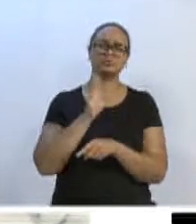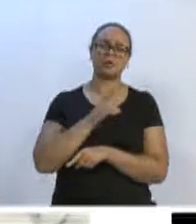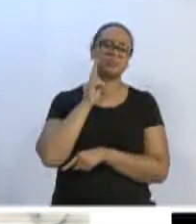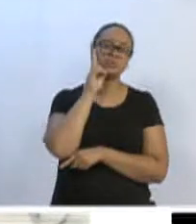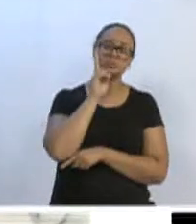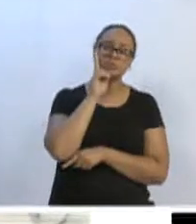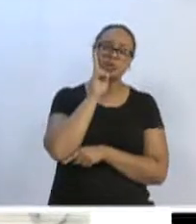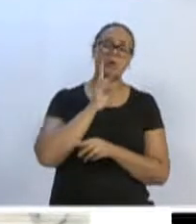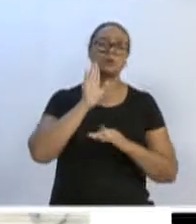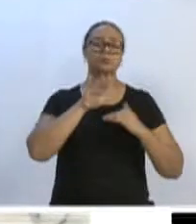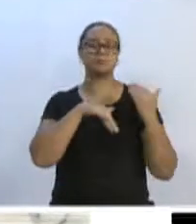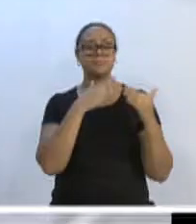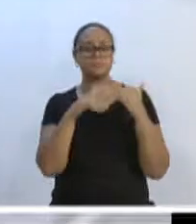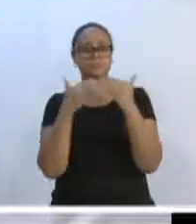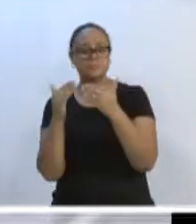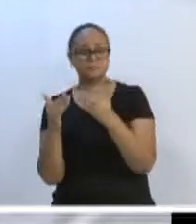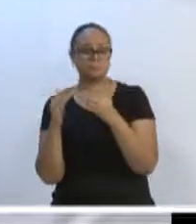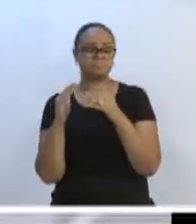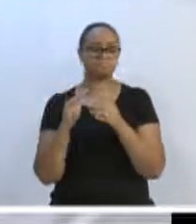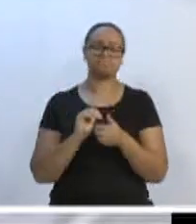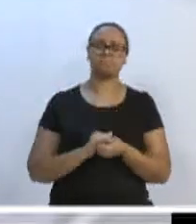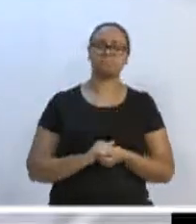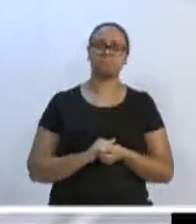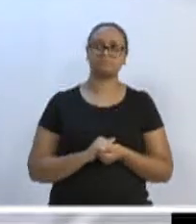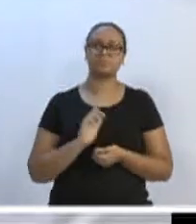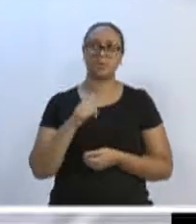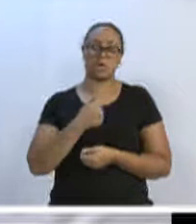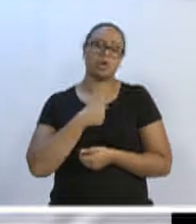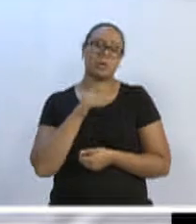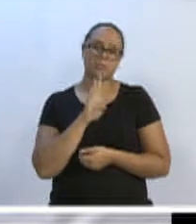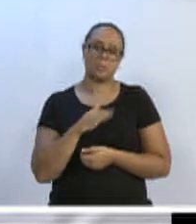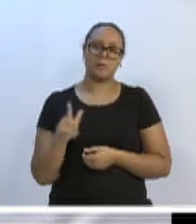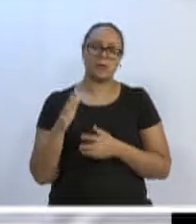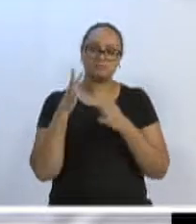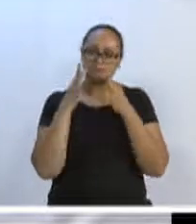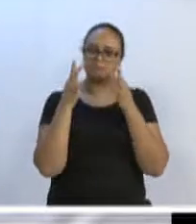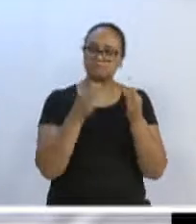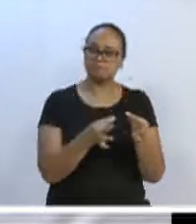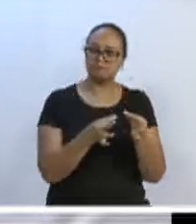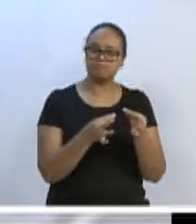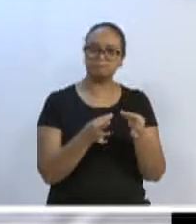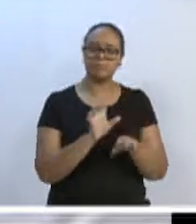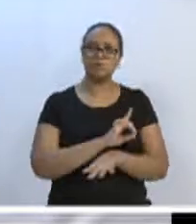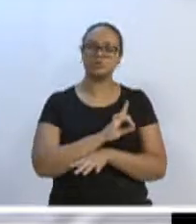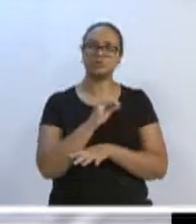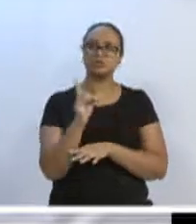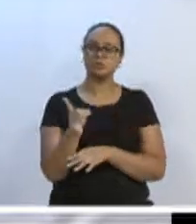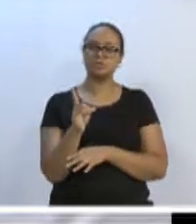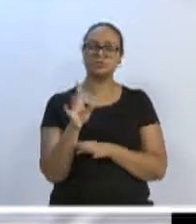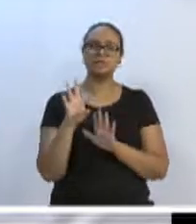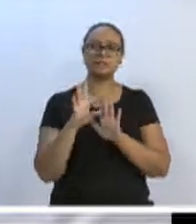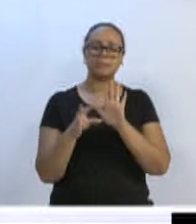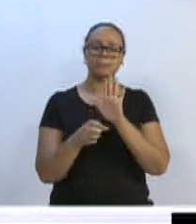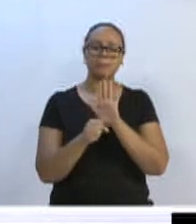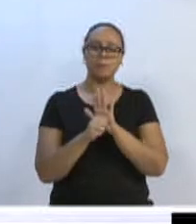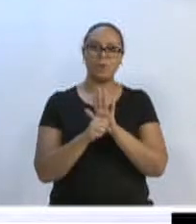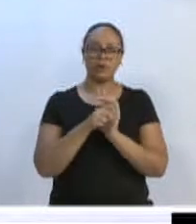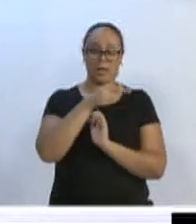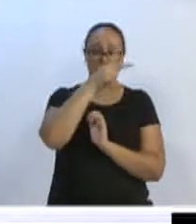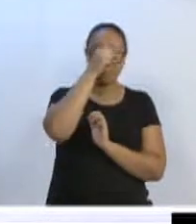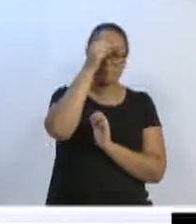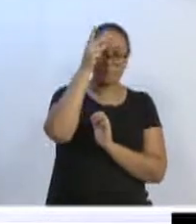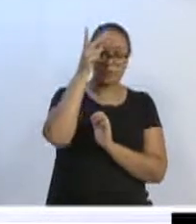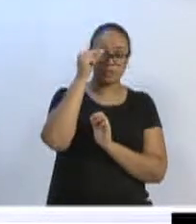desenvolvimento para com todos nós blumenauenses e neste dia de transferência simbólica da prefeitura para a intendência